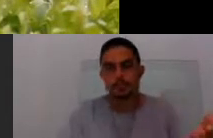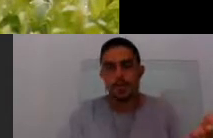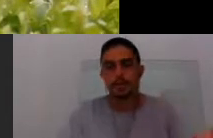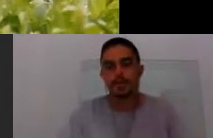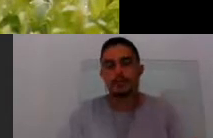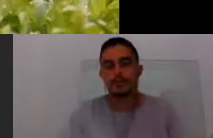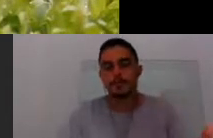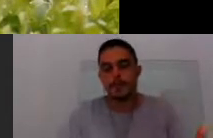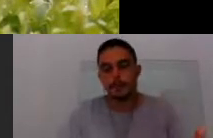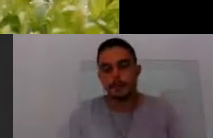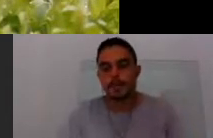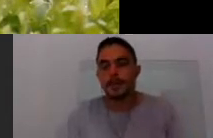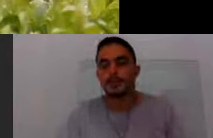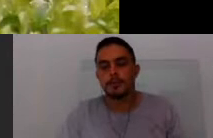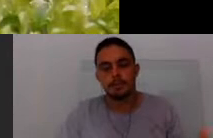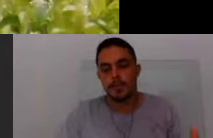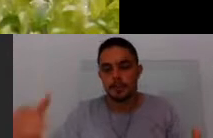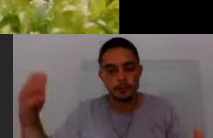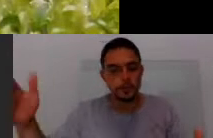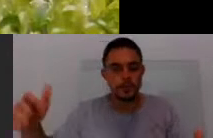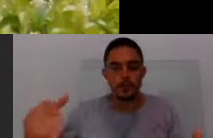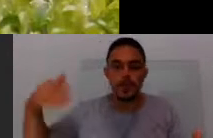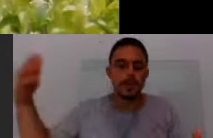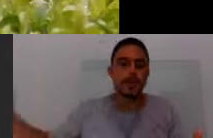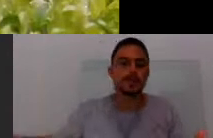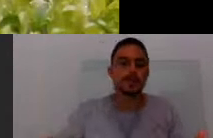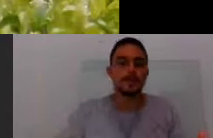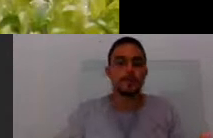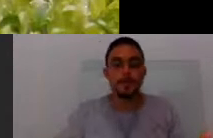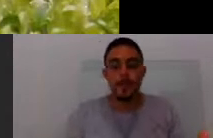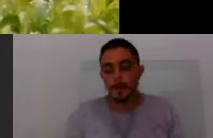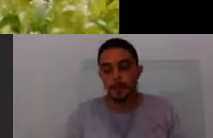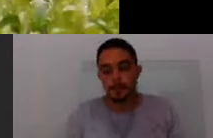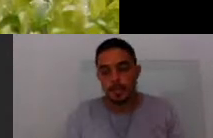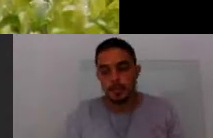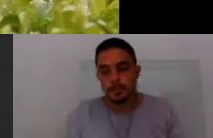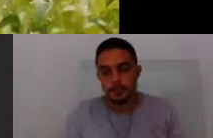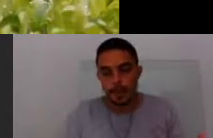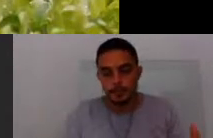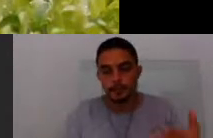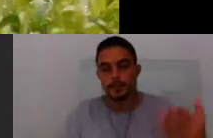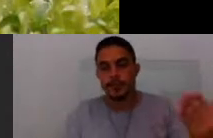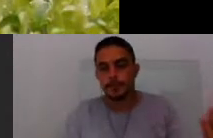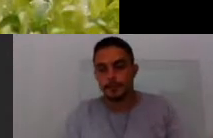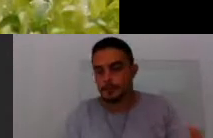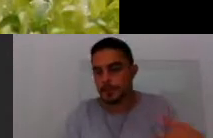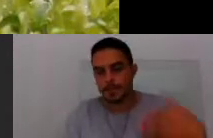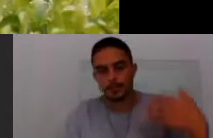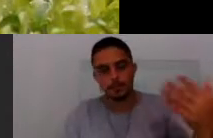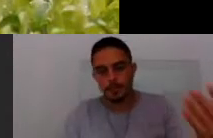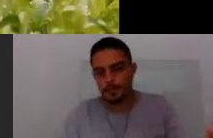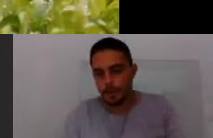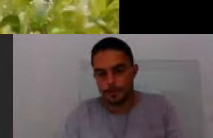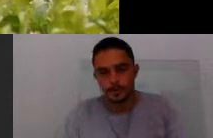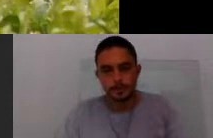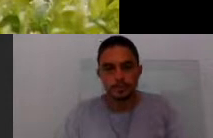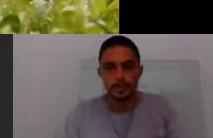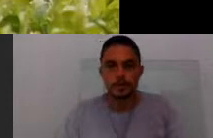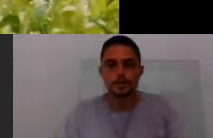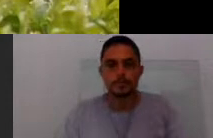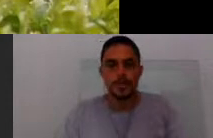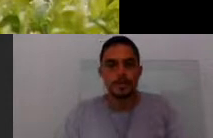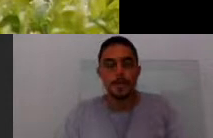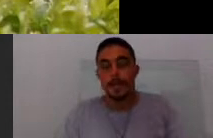à velocidade com que estava acontecendo a chuva ou a irrigação, ela não consegue infiltrar em função da porosidade do solo, da